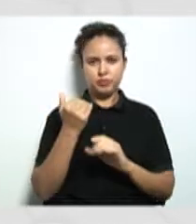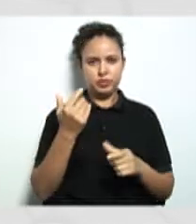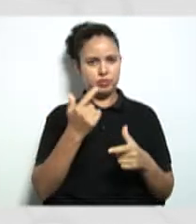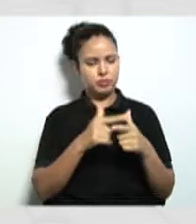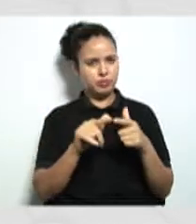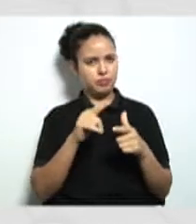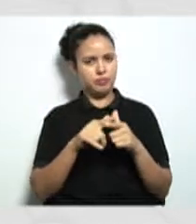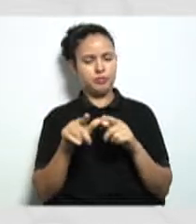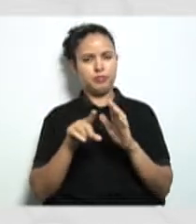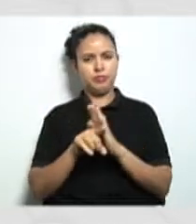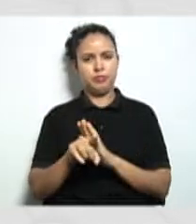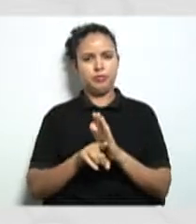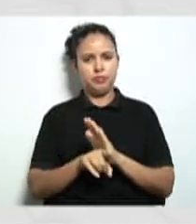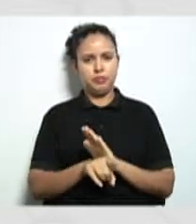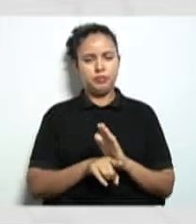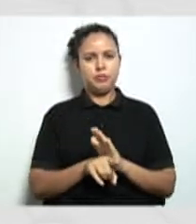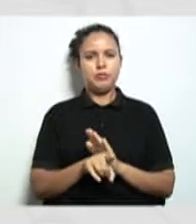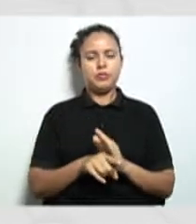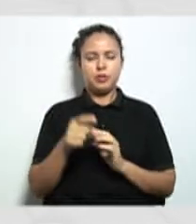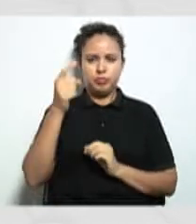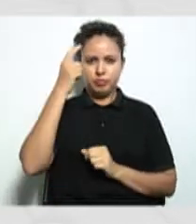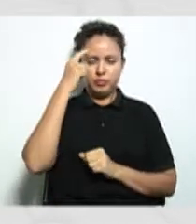de pesquisa que considere